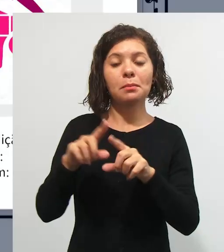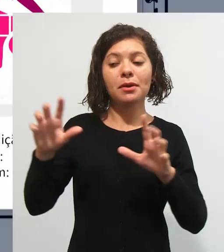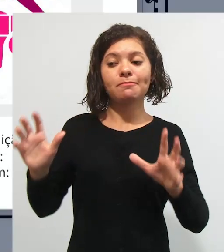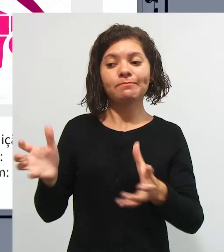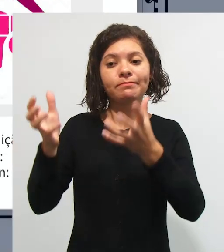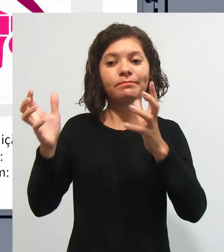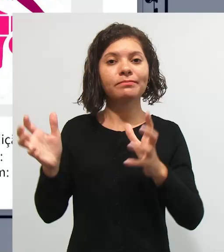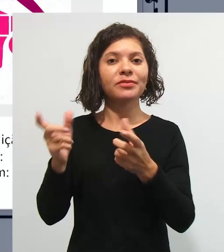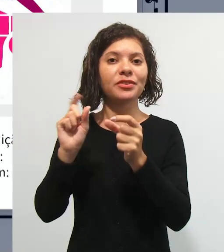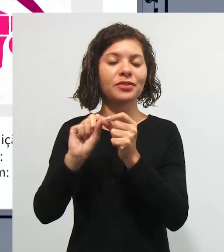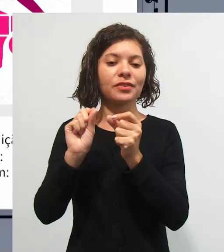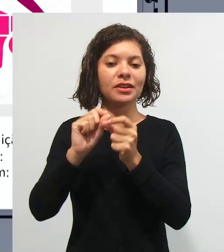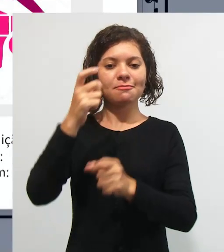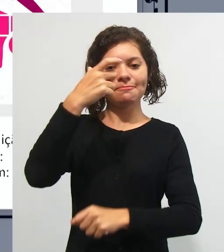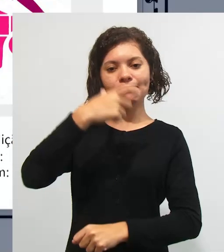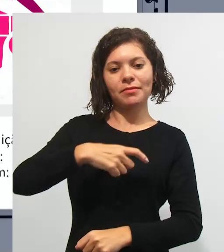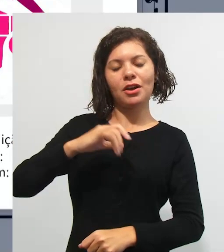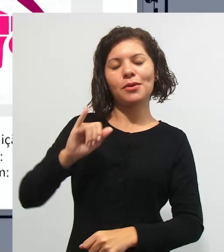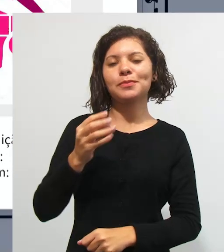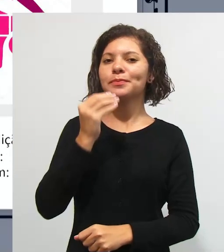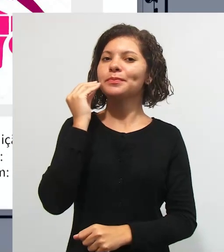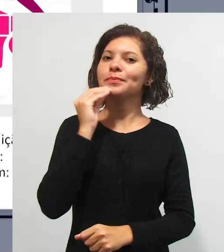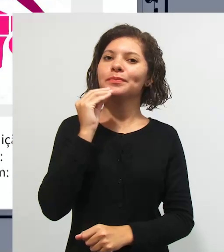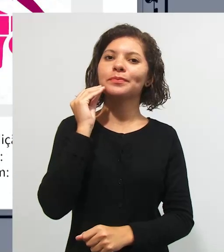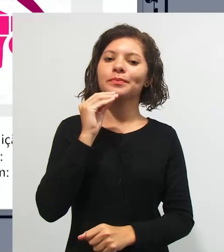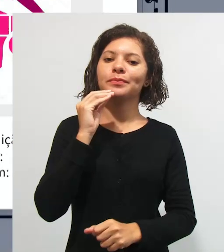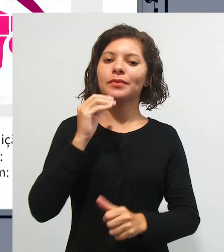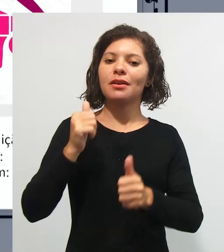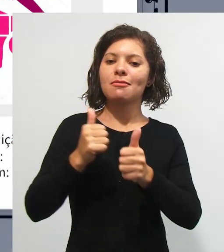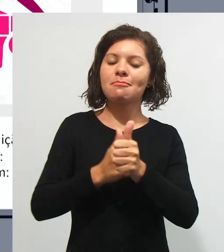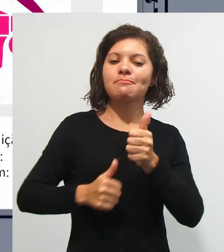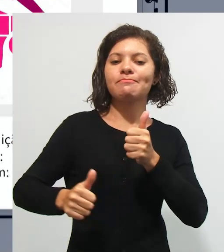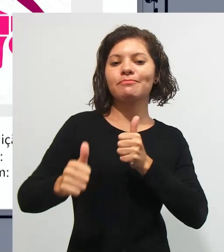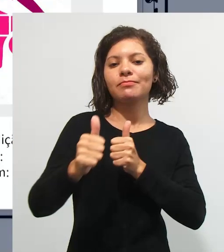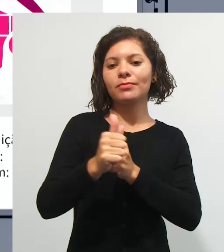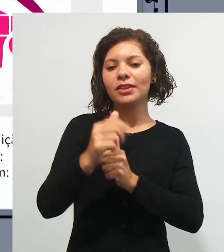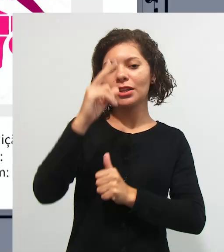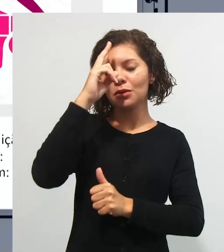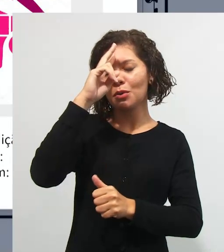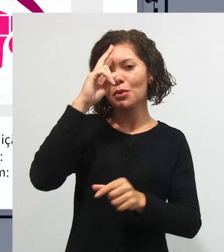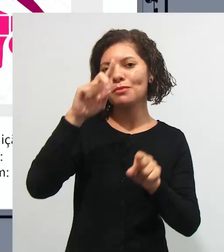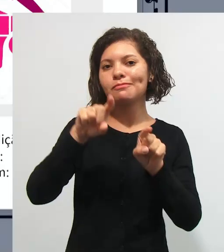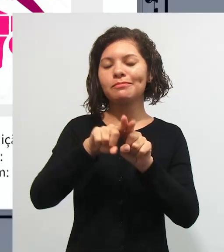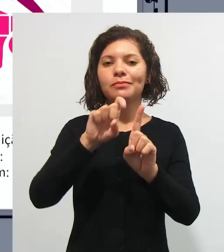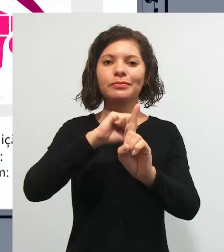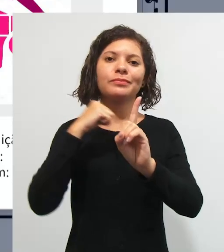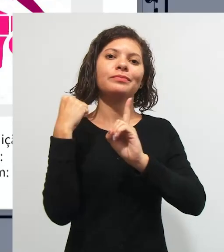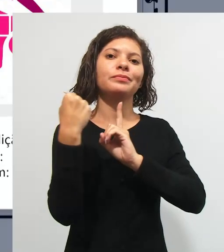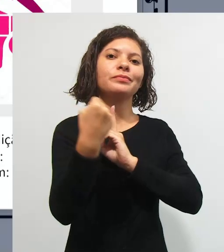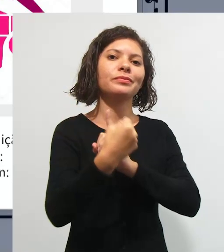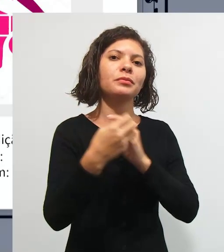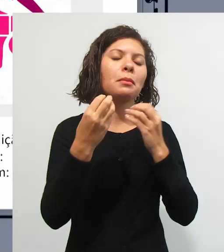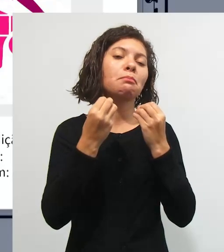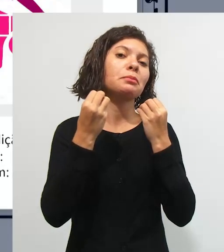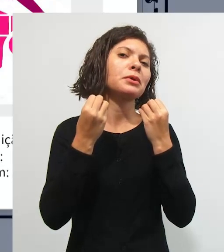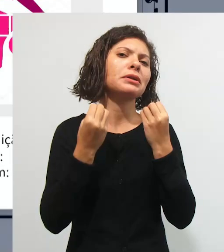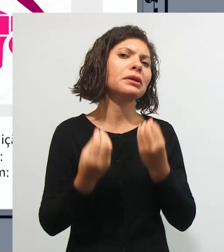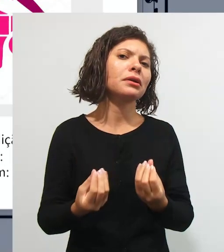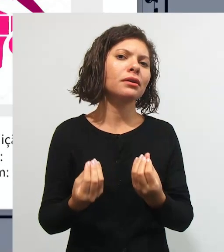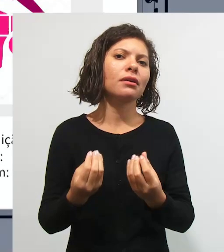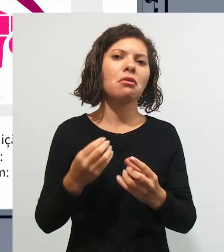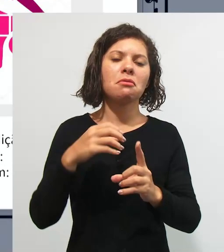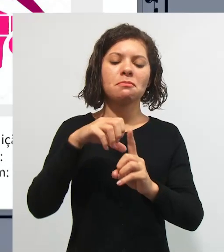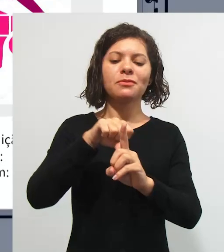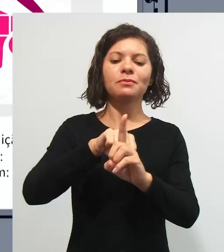fazer-se oportunidade. Protagonismo histórico e social. Então, é para quê? Para dar esse protagonismo histórico.